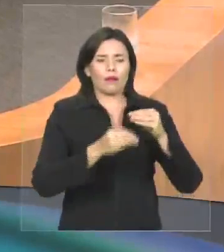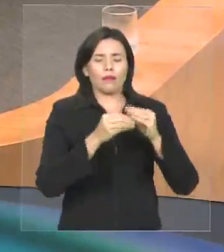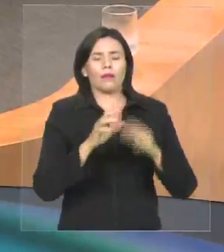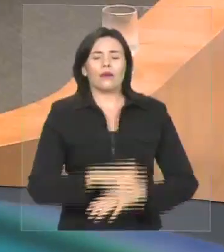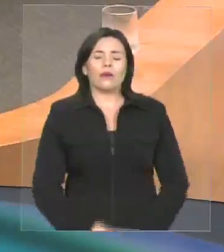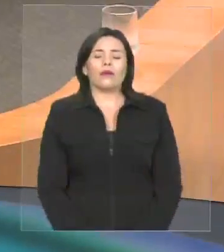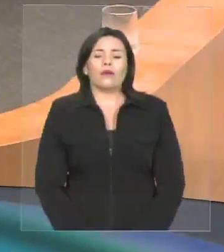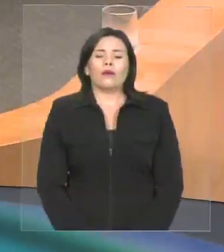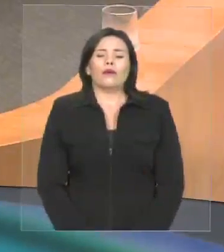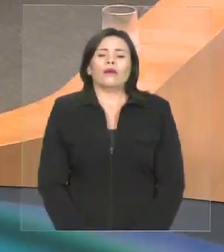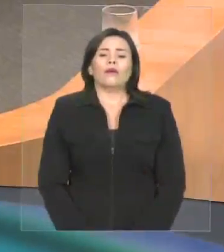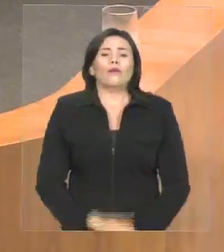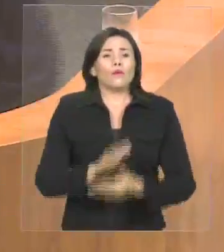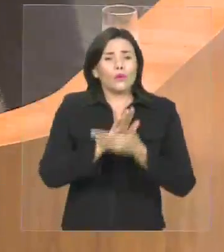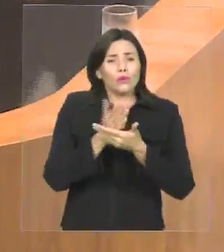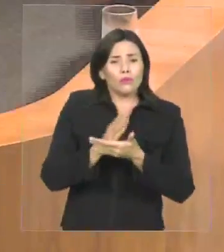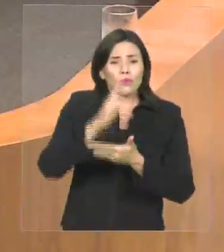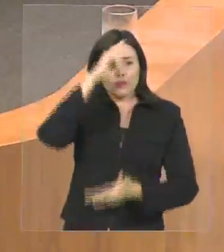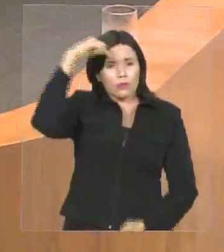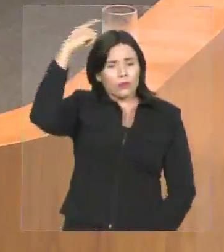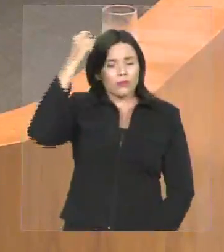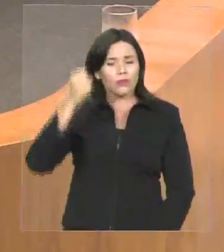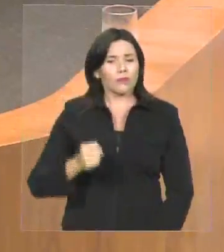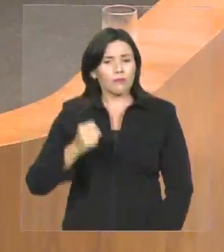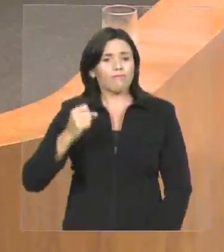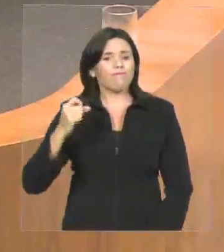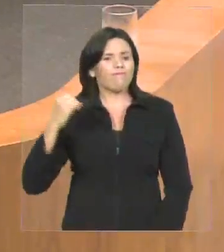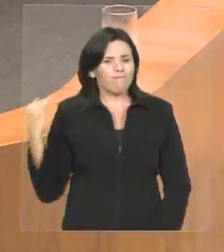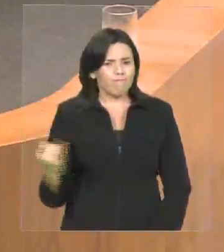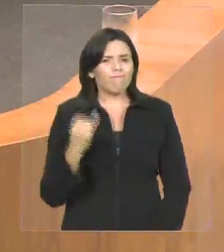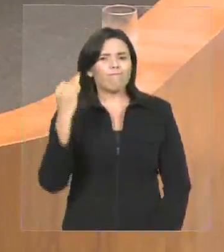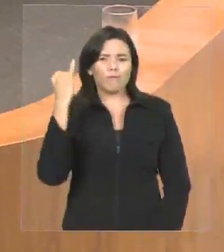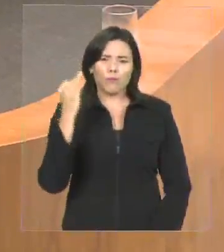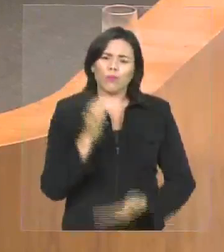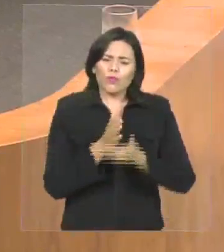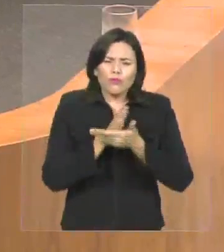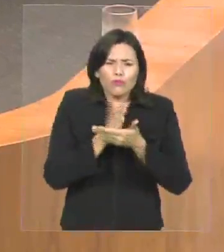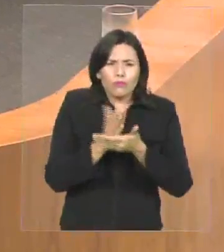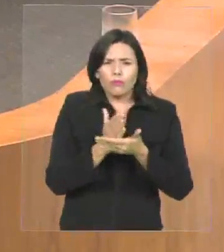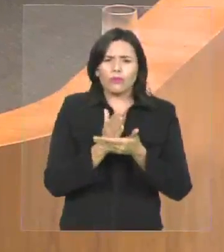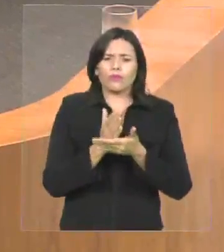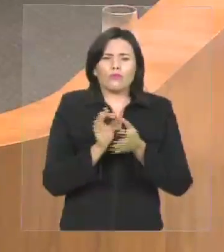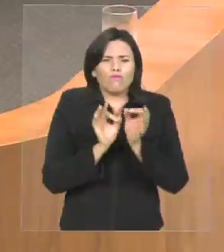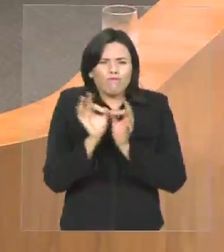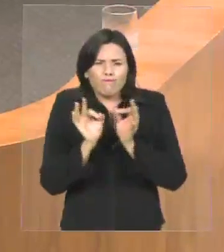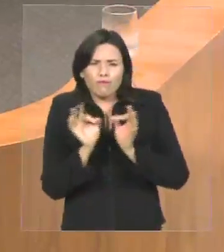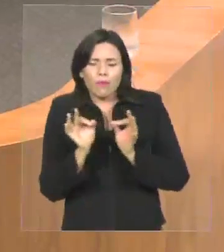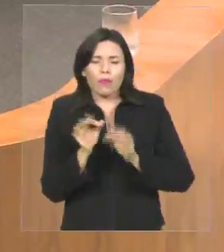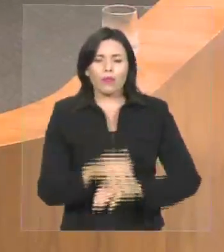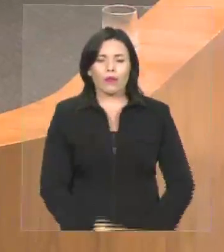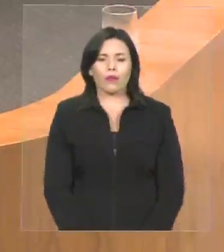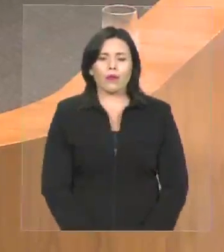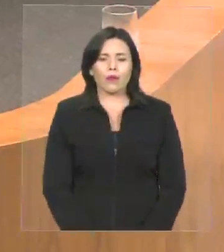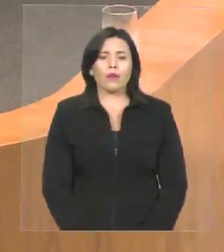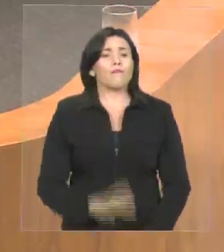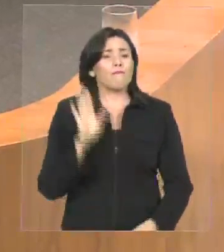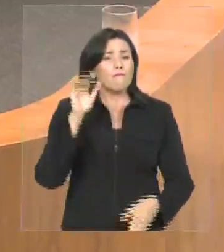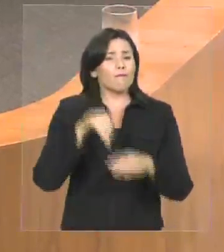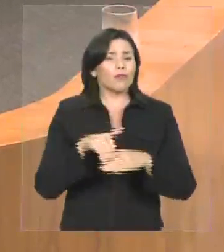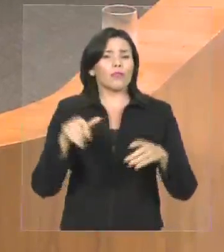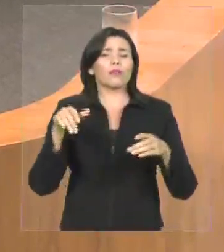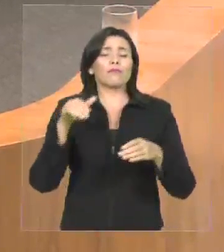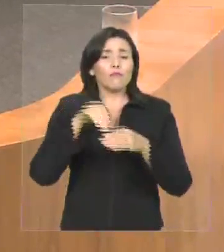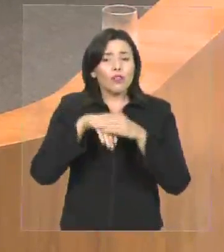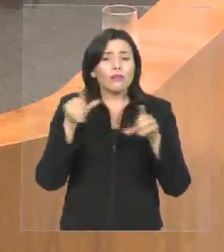ele é importante, mas nós gostaríamos que esse projeto pudesse ser votado em conjunto com outro projeto que possa regulamentar